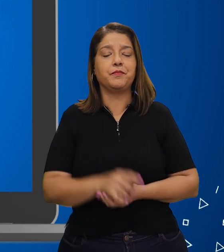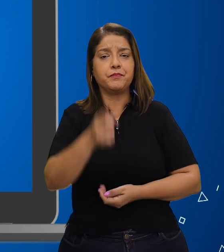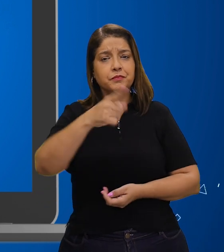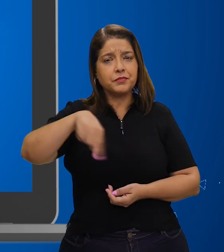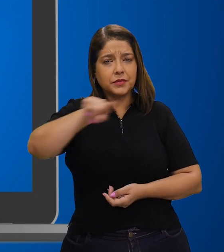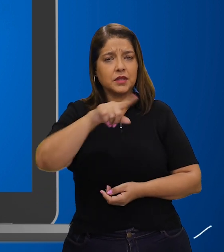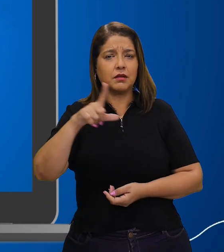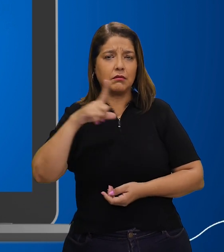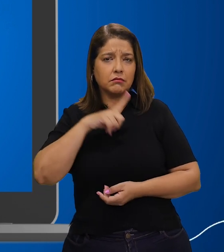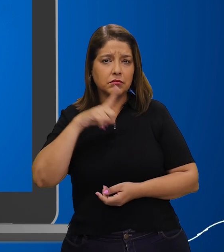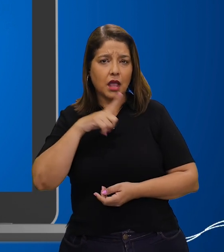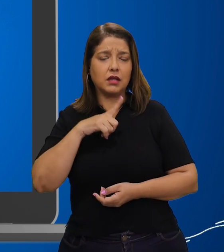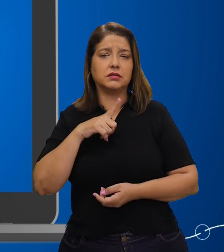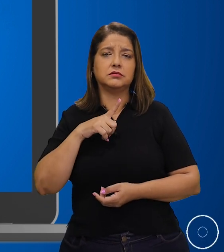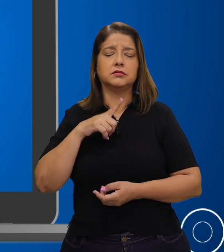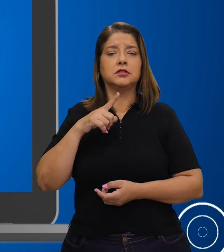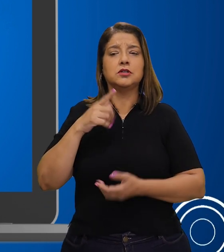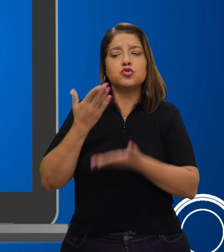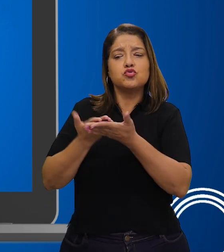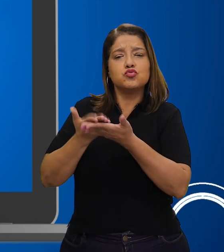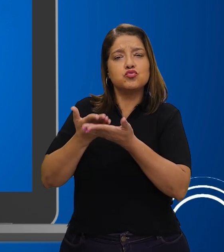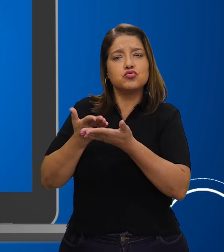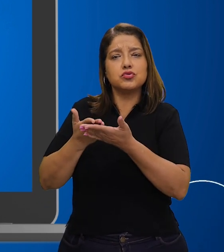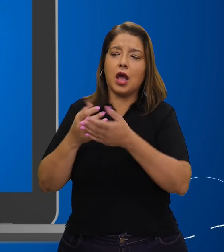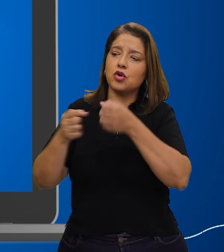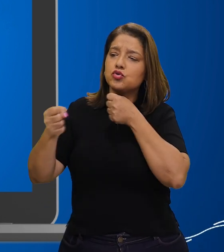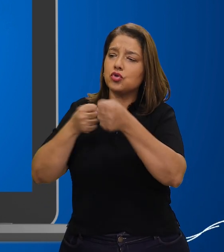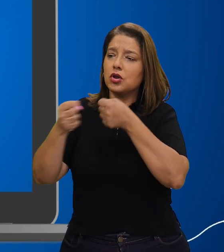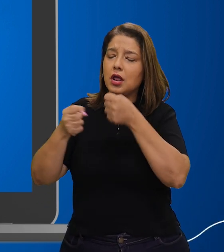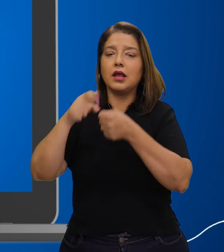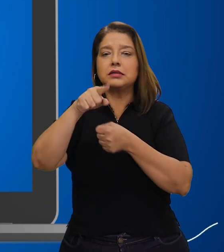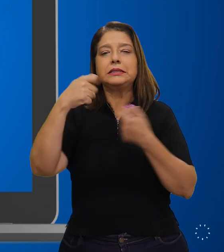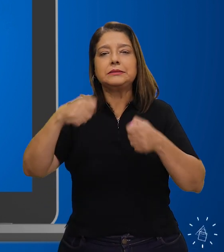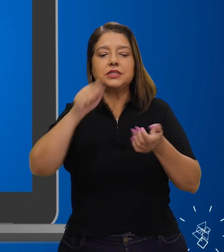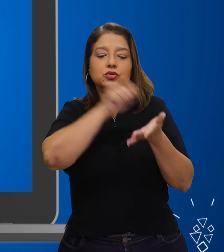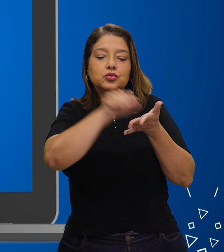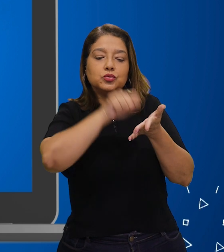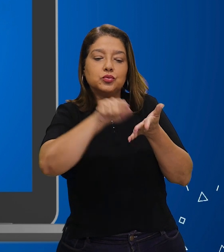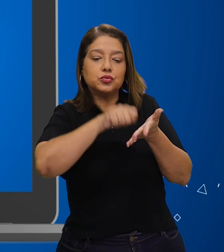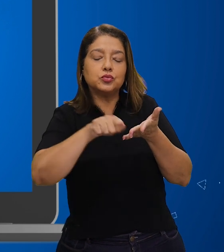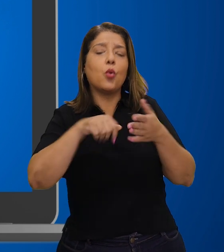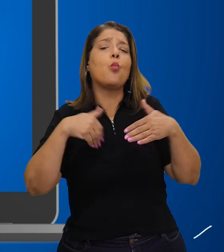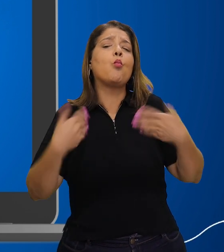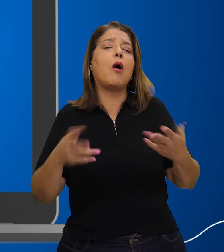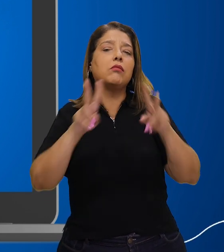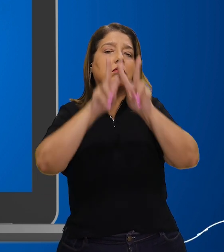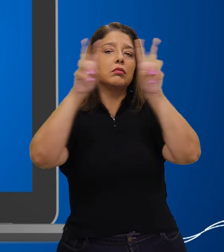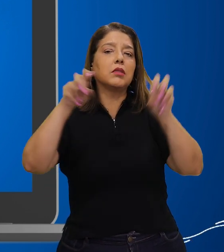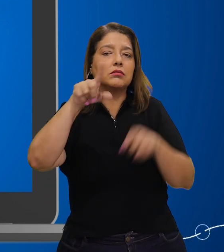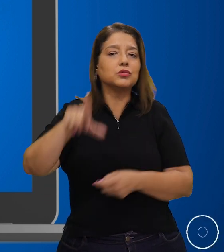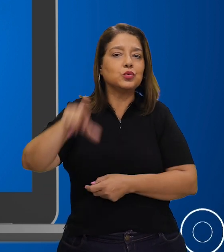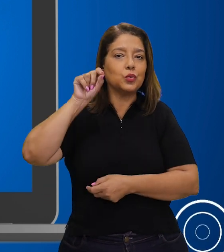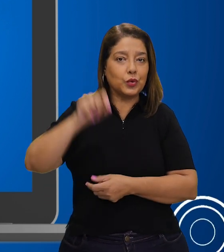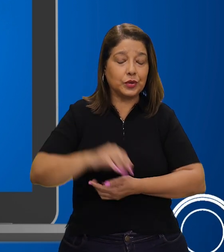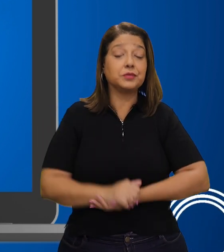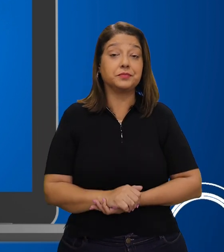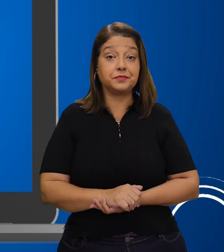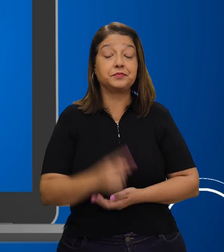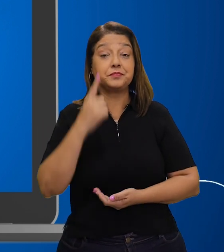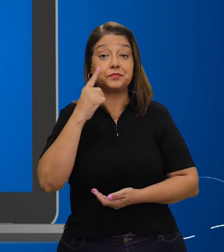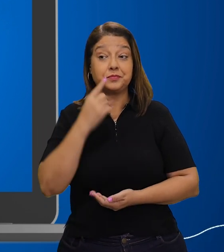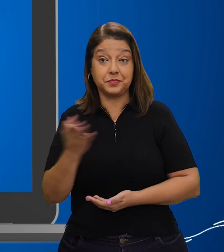um jornalista e tivesse que escrever uma notícia, sobre qual tema seria? Aqui temos